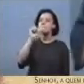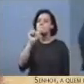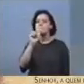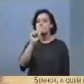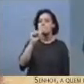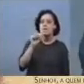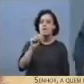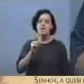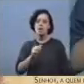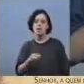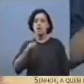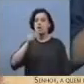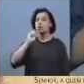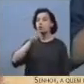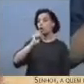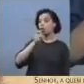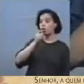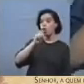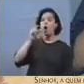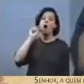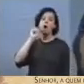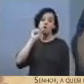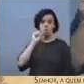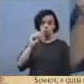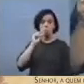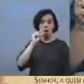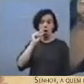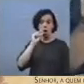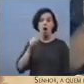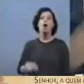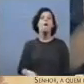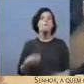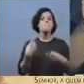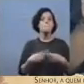A novela vai me consumindo. Porque a novela é muito importante para isso.